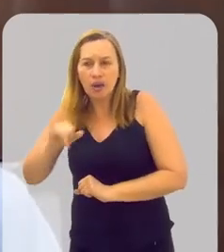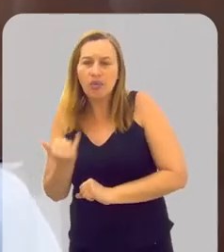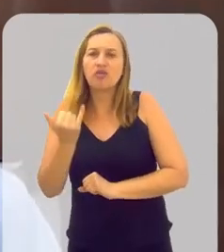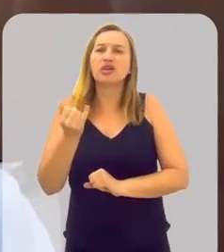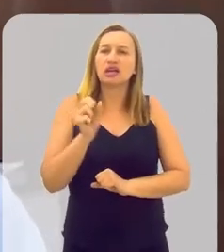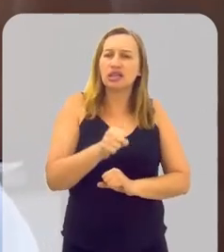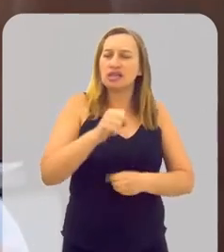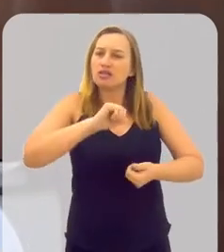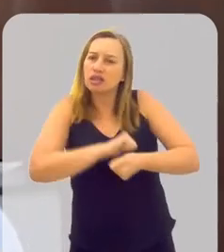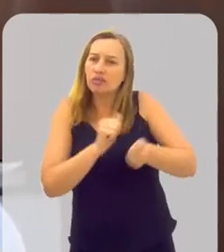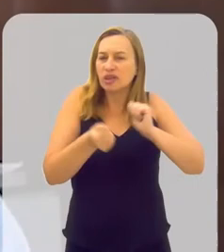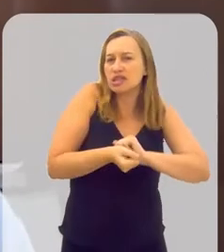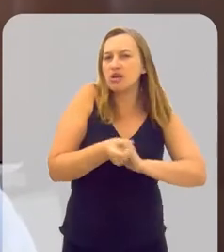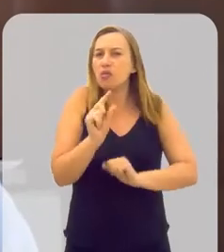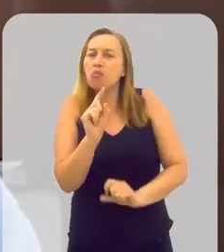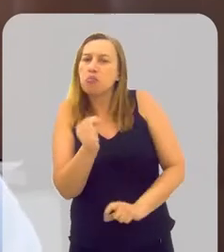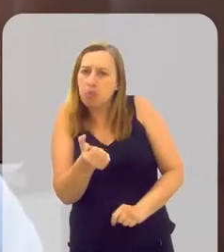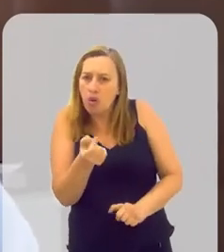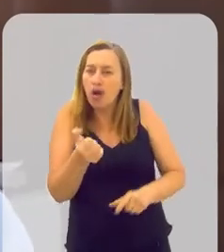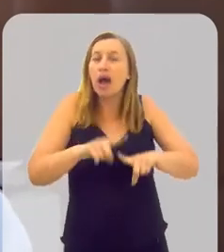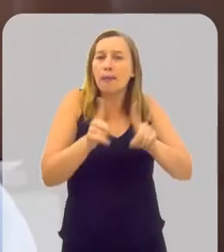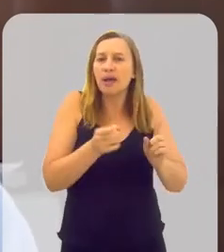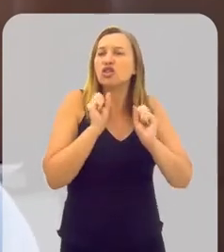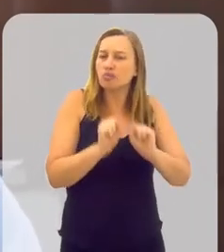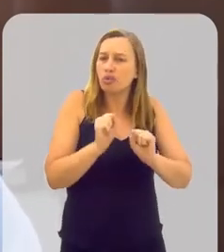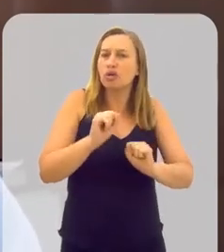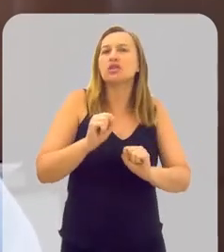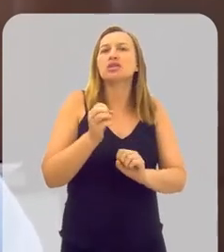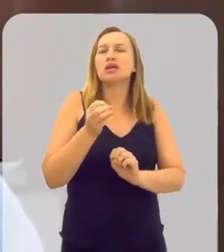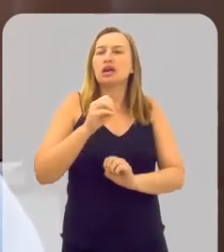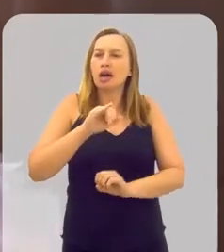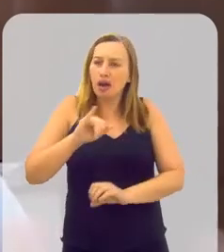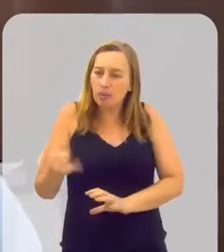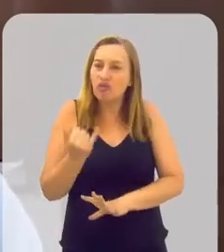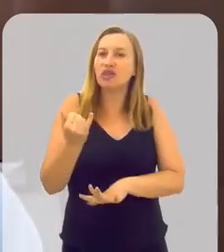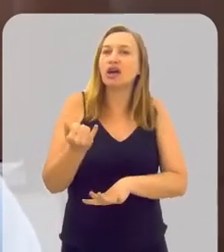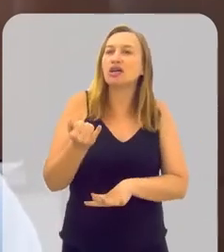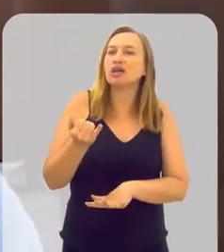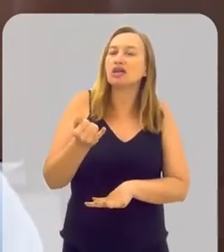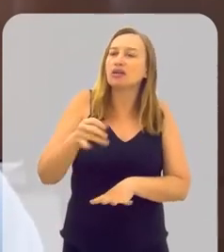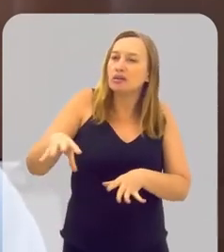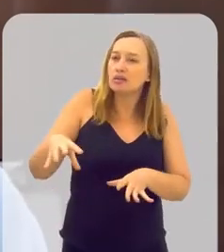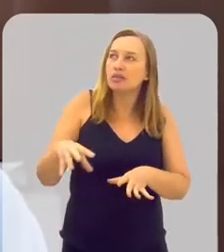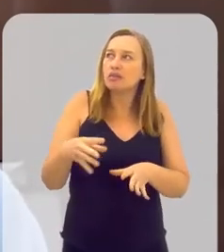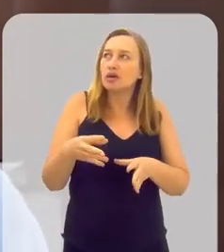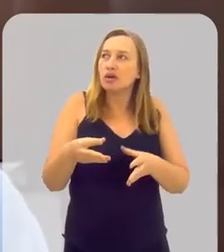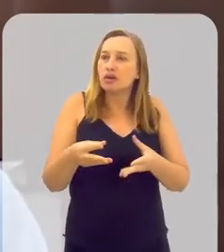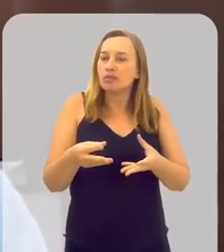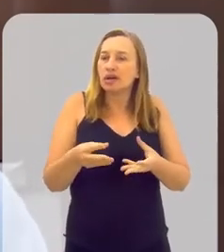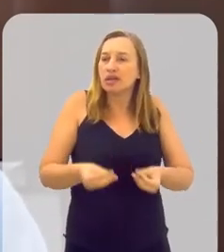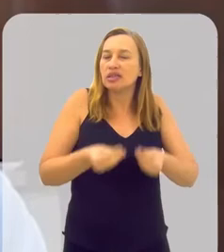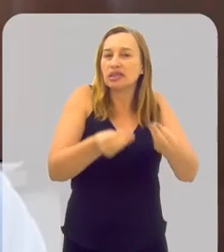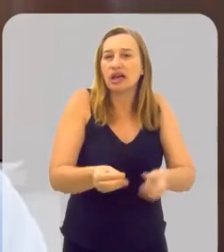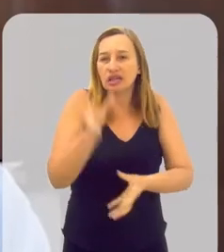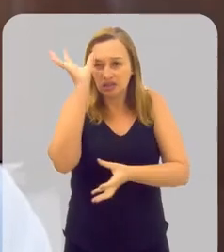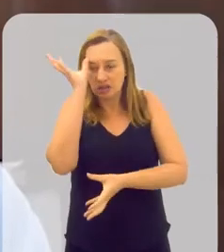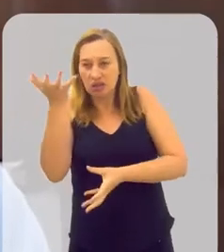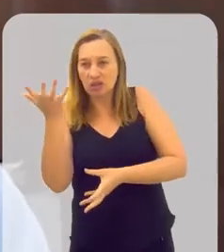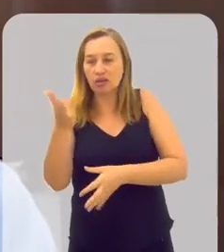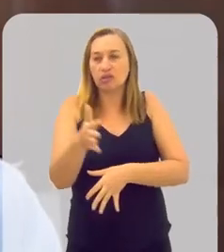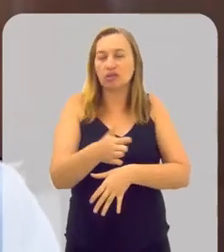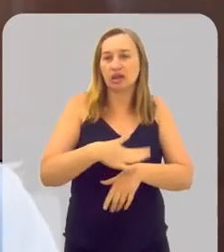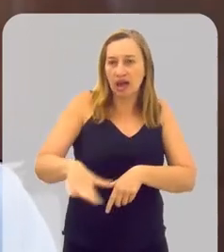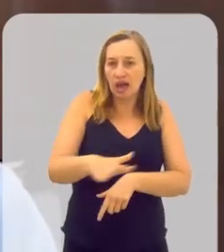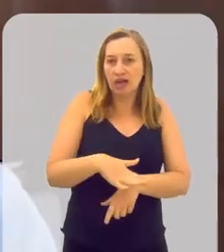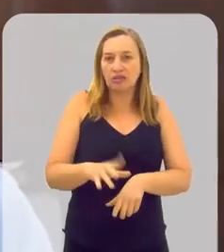ser aproveitadas, às vezes você vai acabar fazendo uma adaptação ou outra, mas elas podem ser aproveitadas para entregar